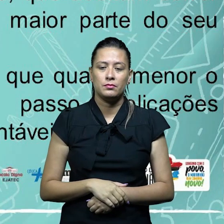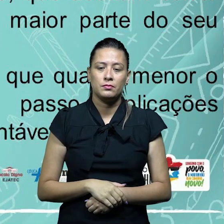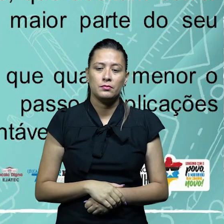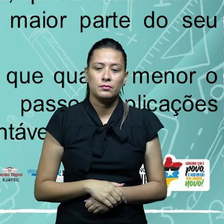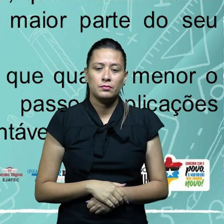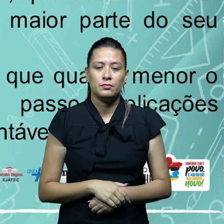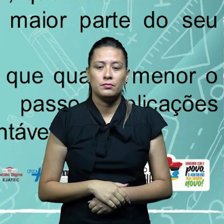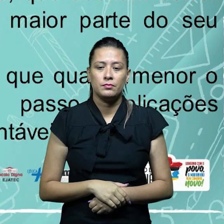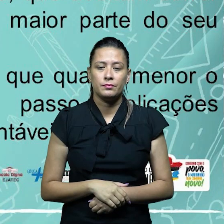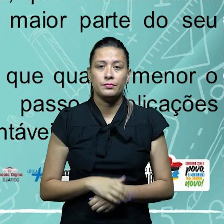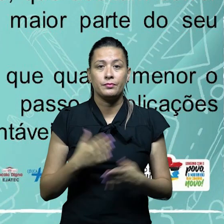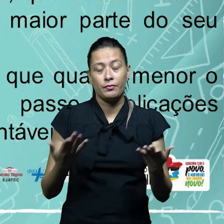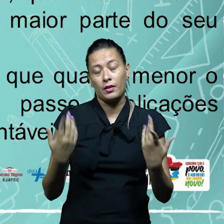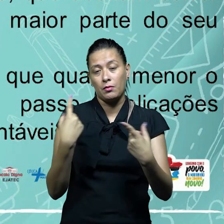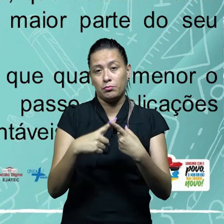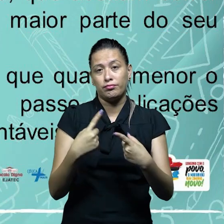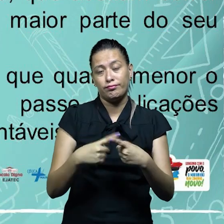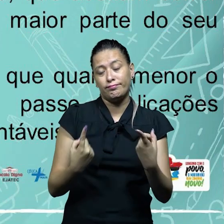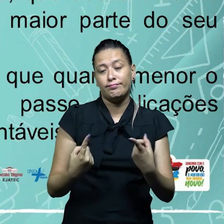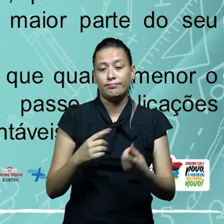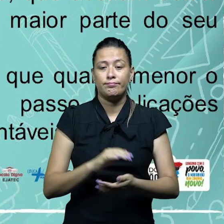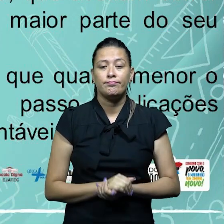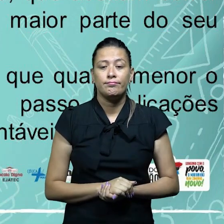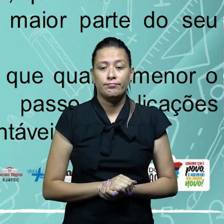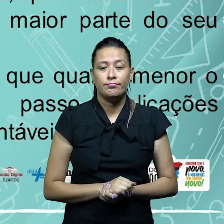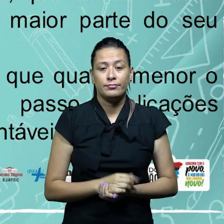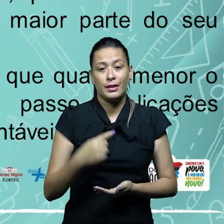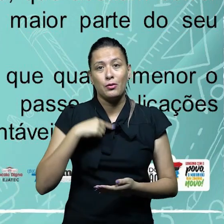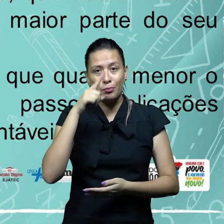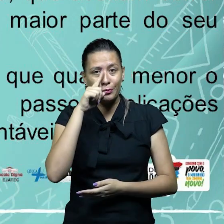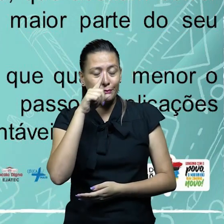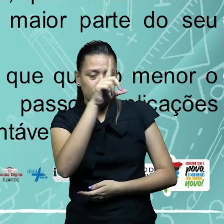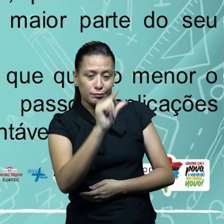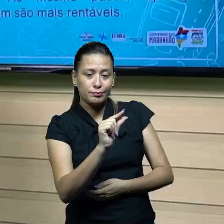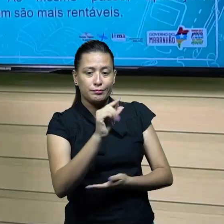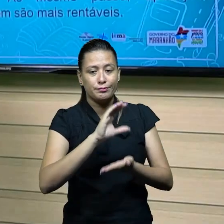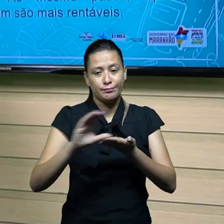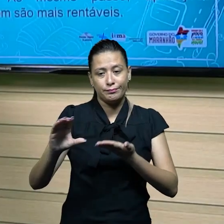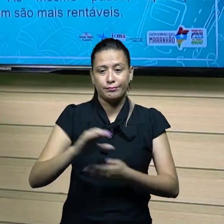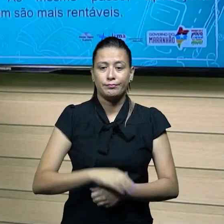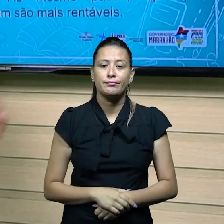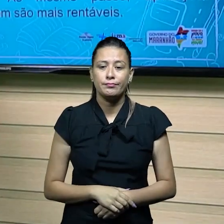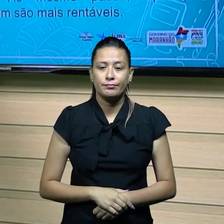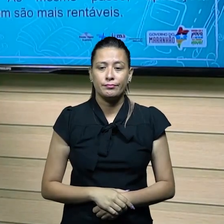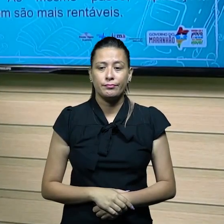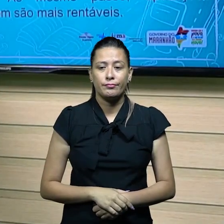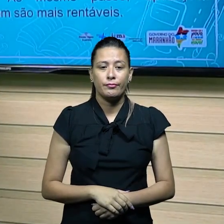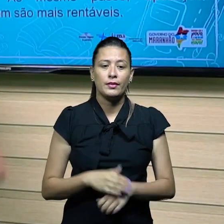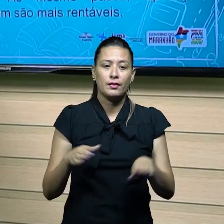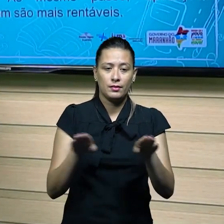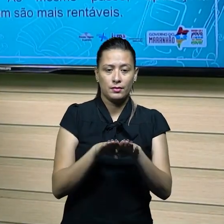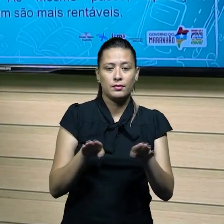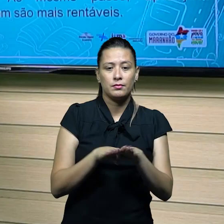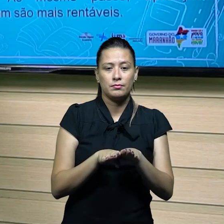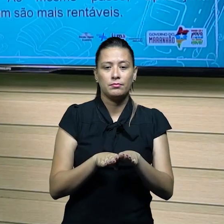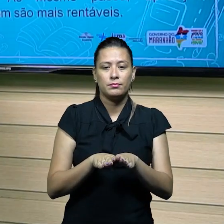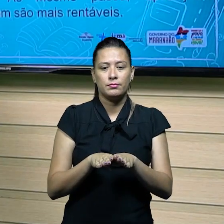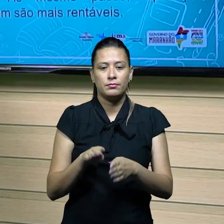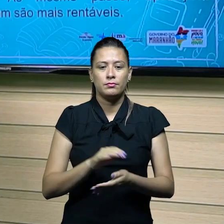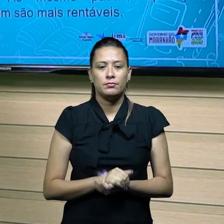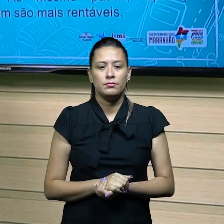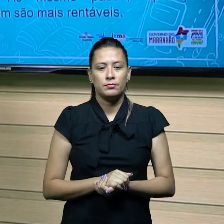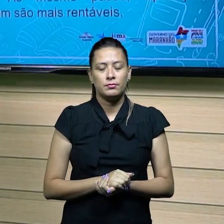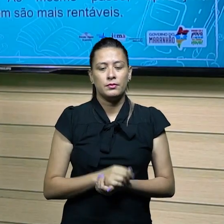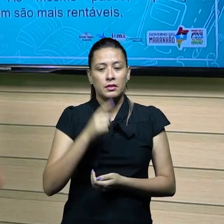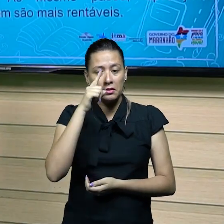contrapartida, pessoal, as aplicações consideradas de maior risco são mais rentáveis, como eu acabei de citar. Quando eu corro mais risco, eu tenho maior rentabilidade em cima